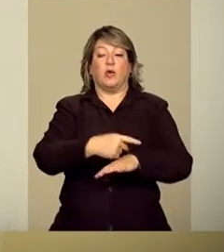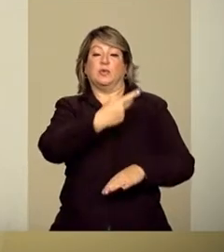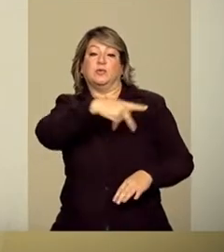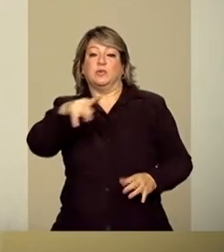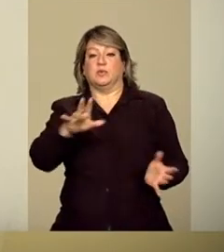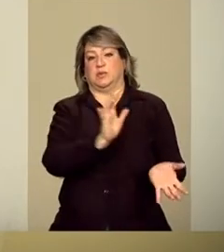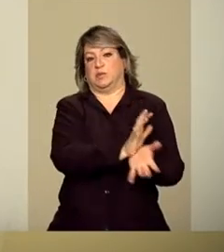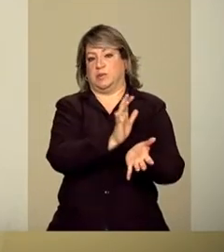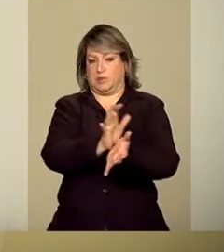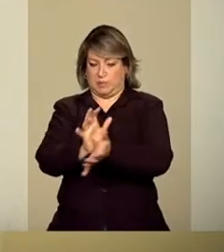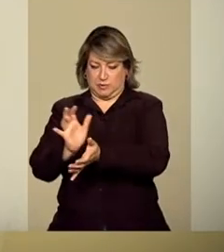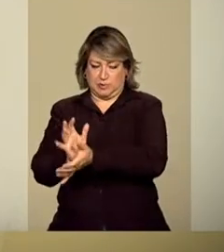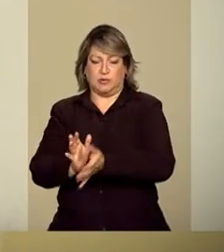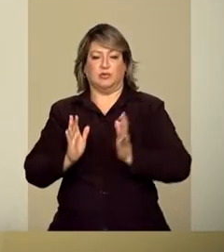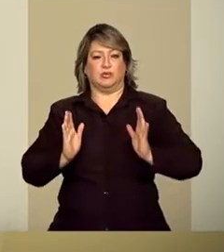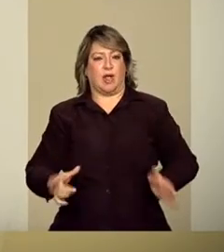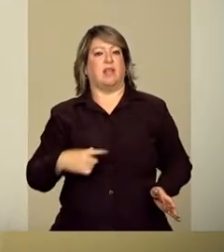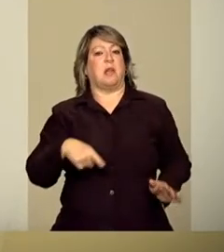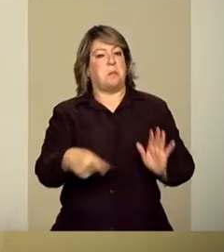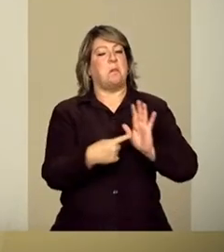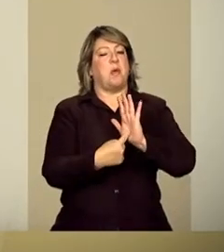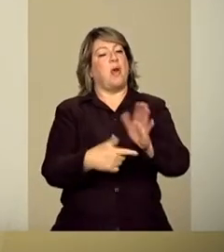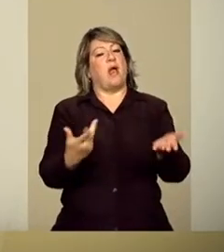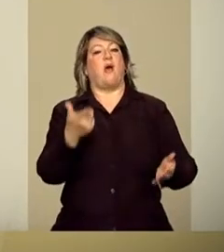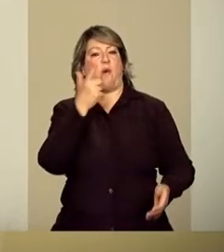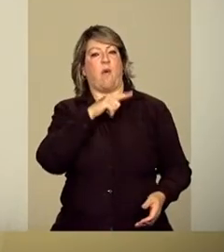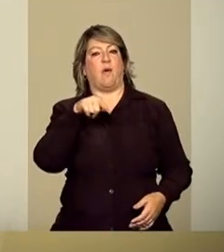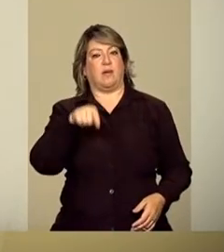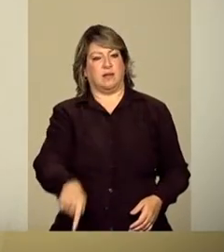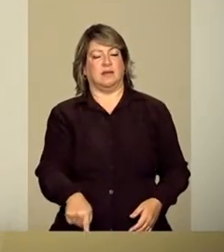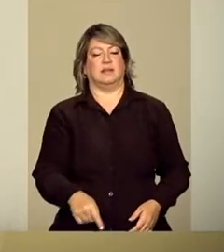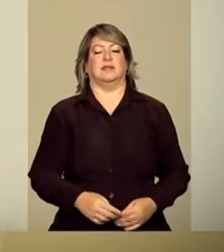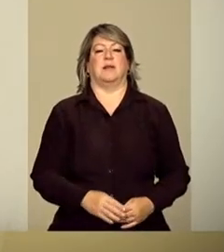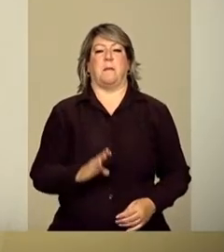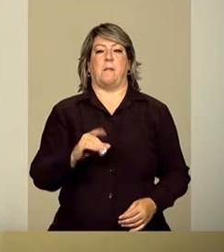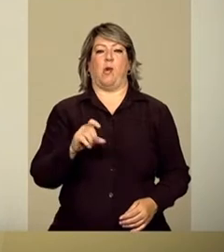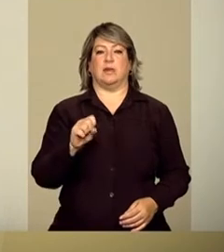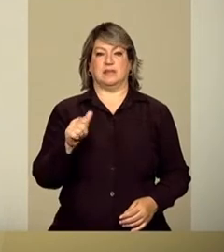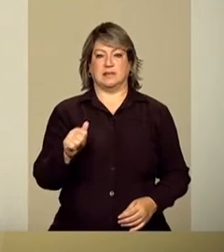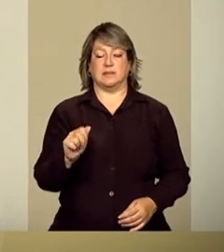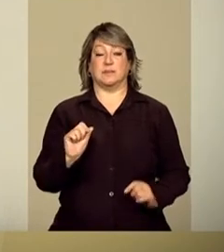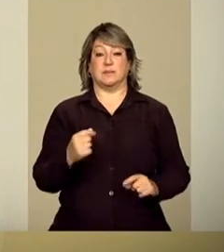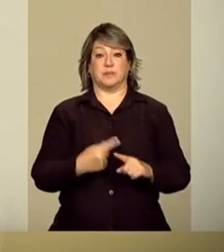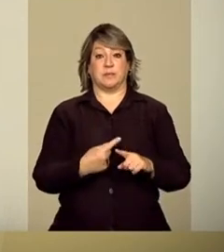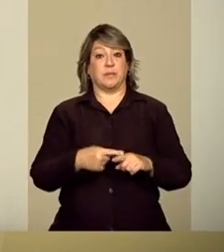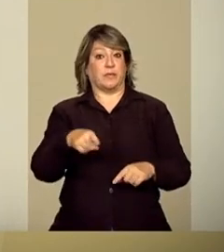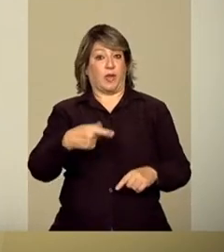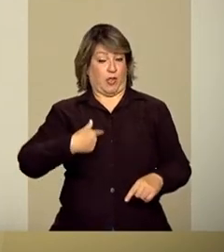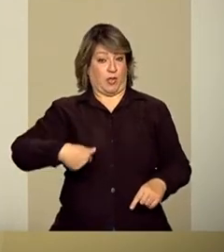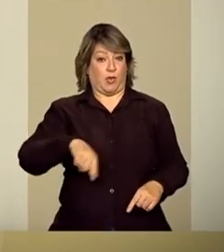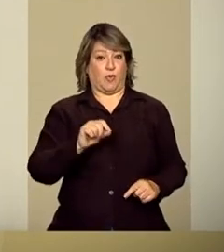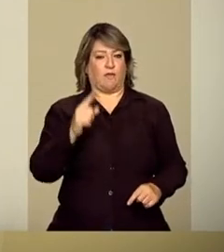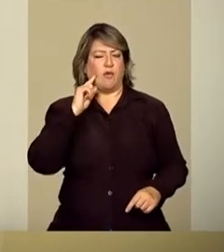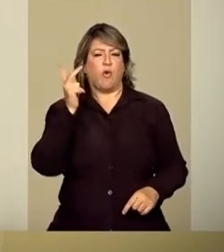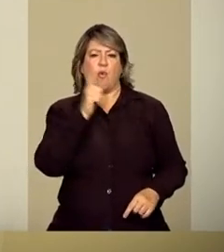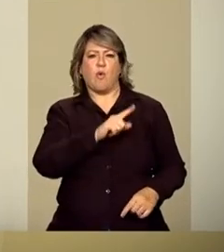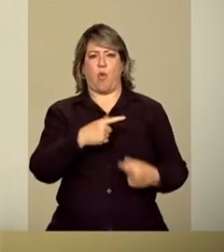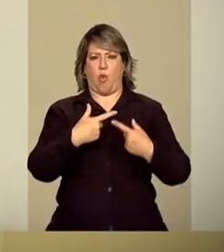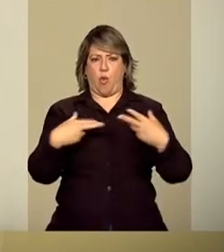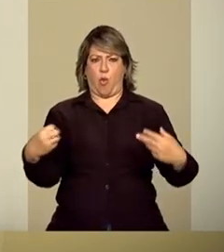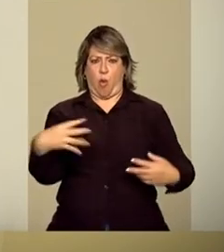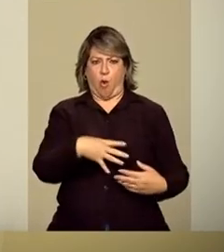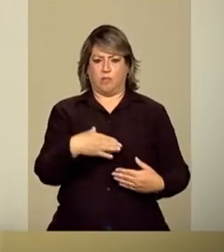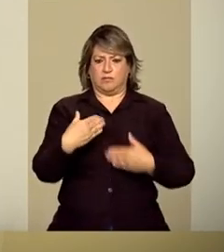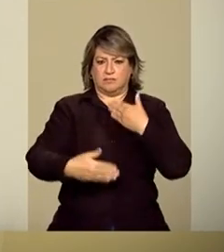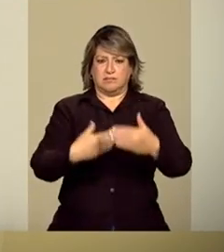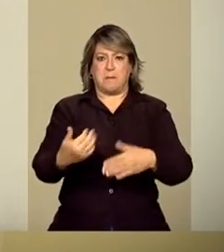entre os 20 melhores atletas do mundo nas suas categorias. Veja você, hein? À medida que novos resultados forem